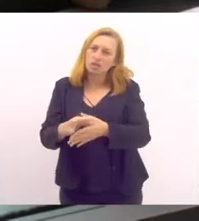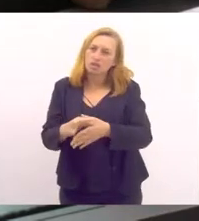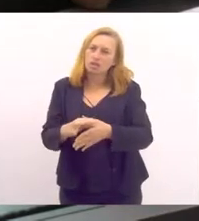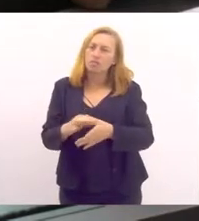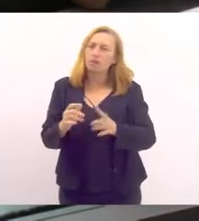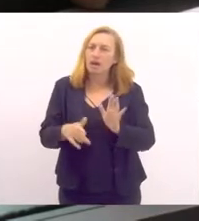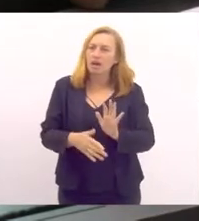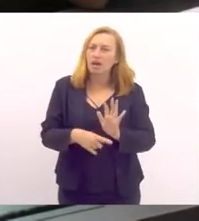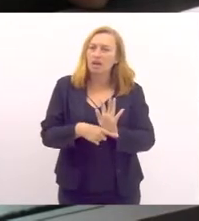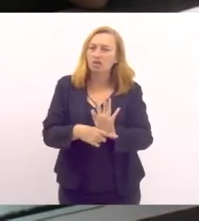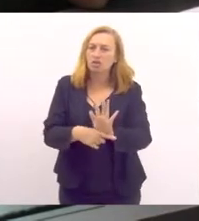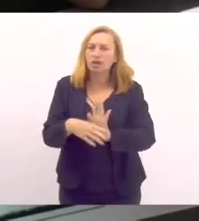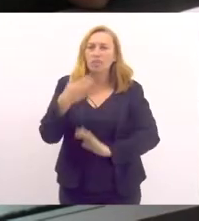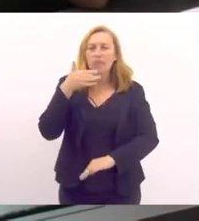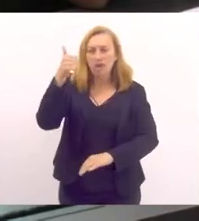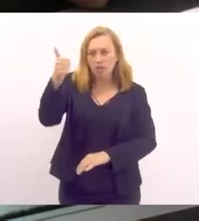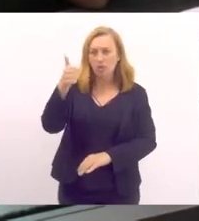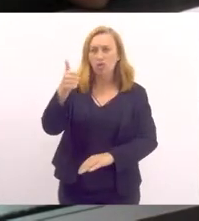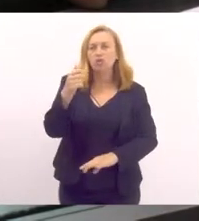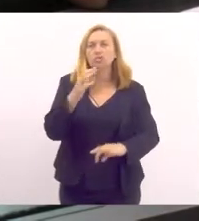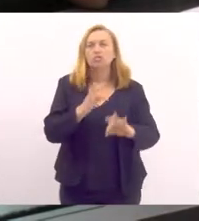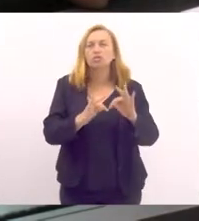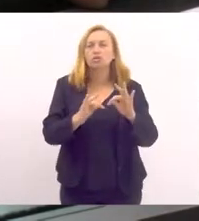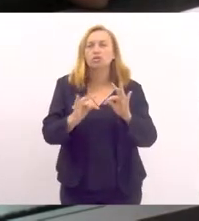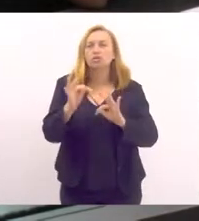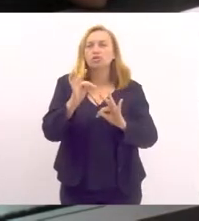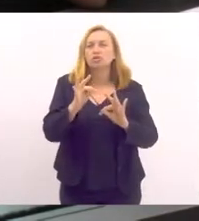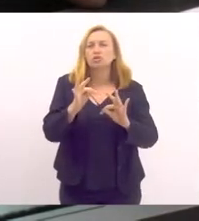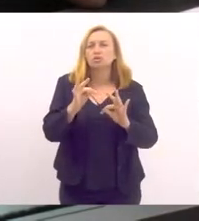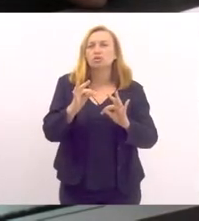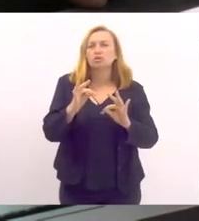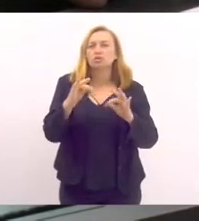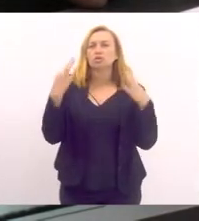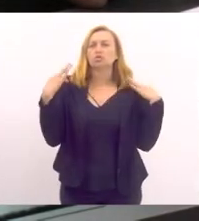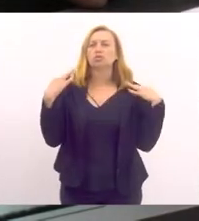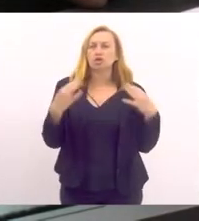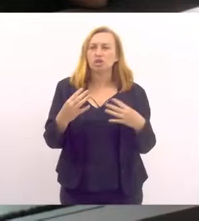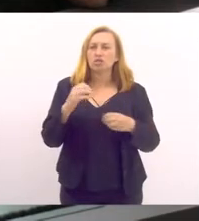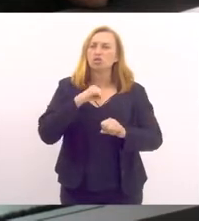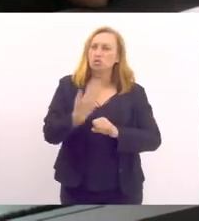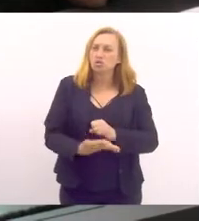turismo de maneira sustentável, conforme também está nesse documento, e